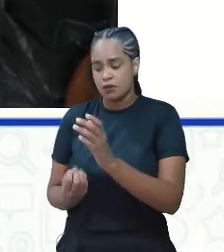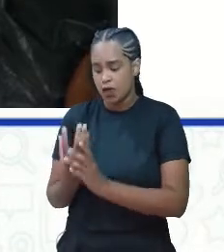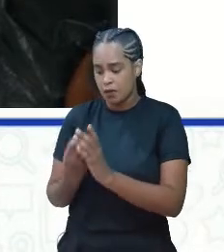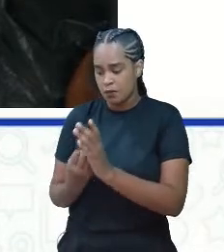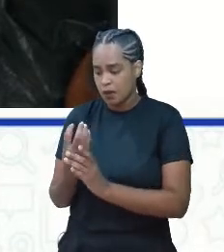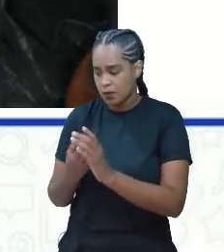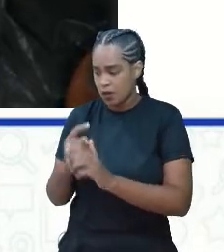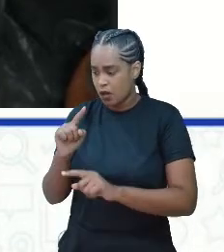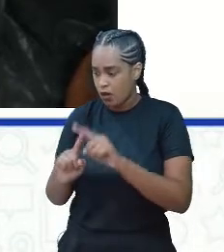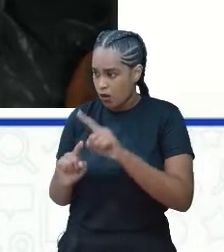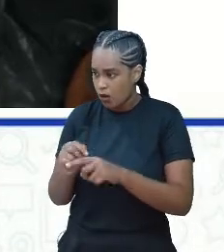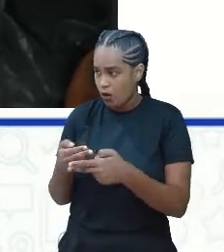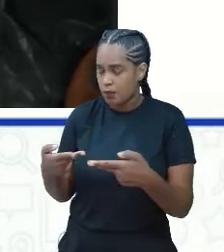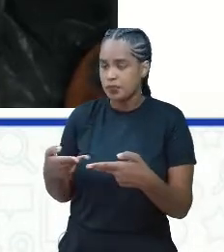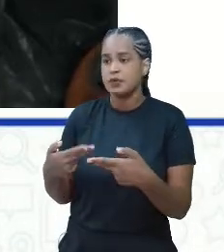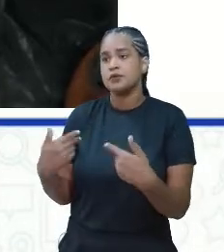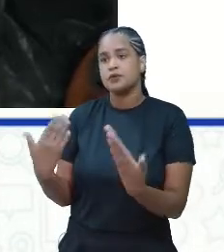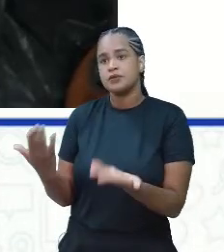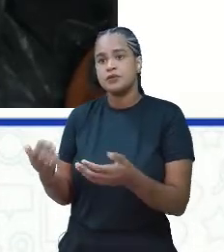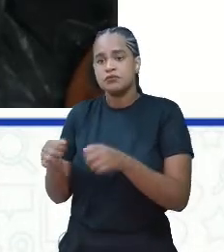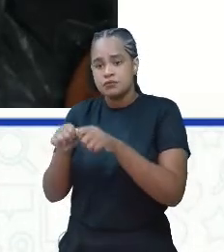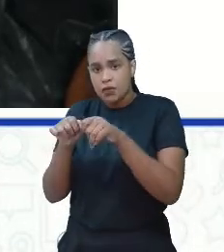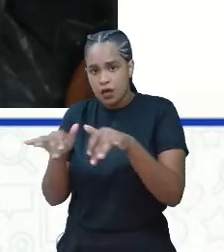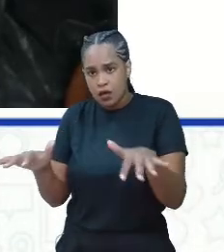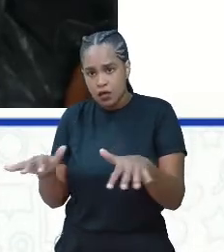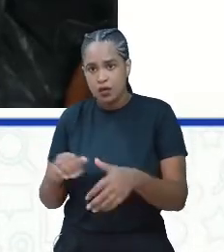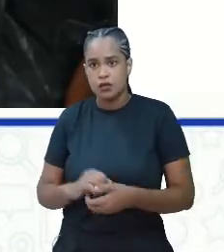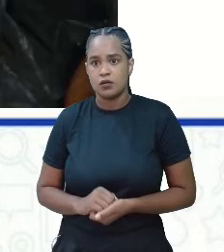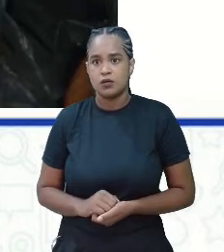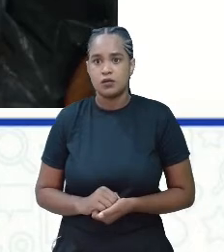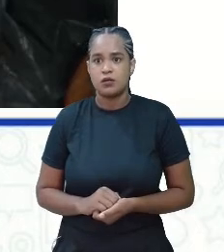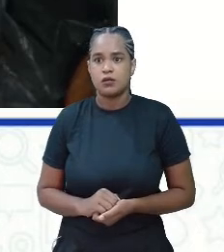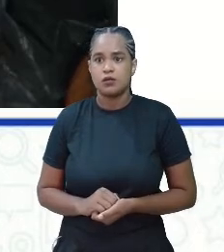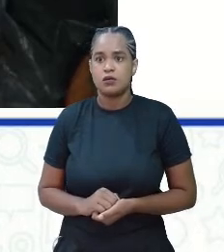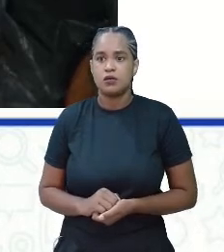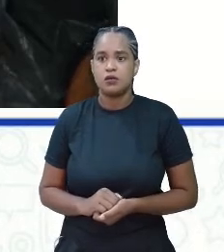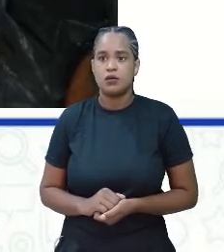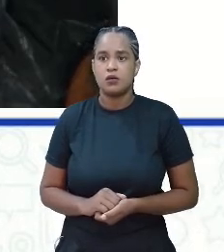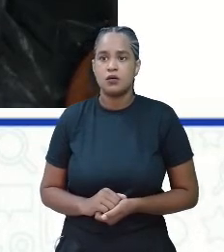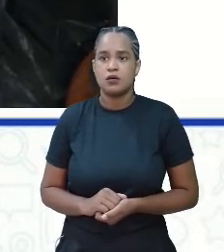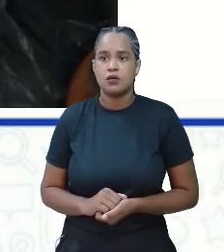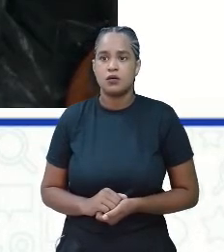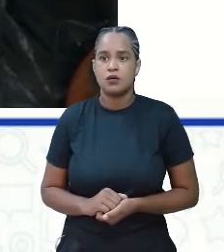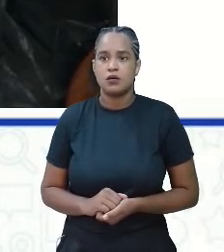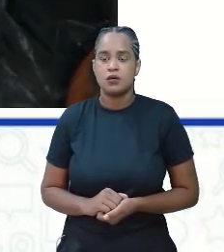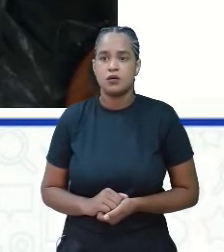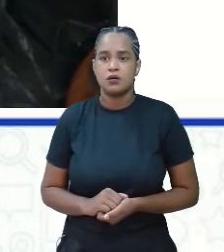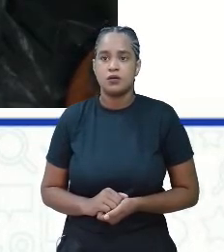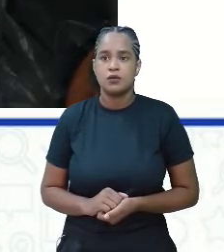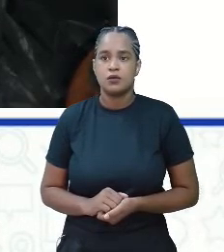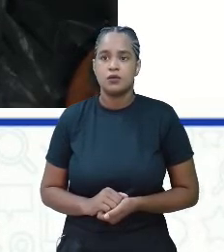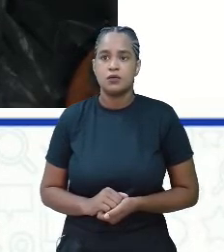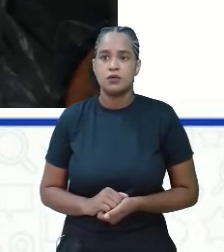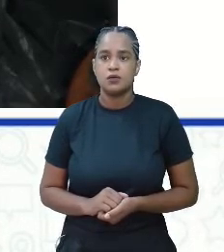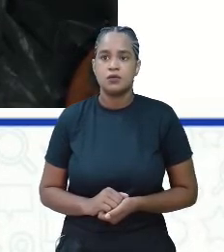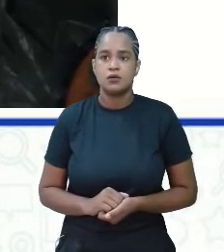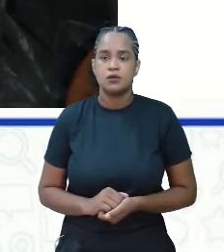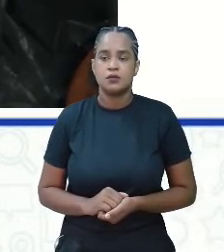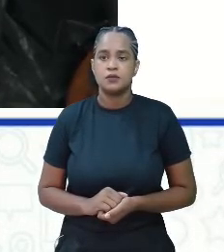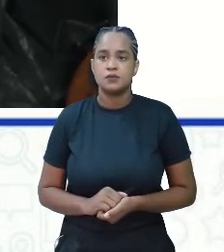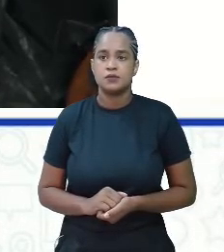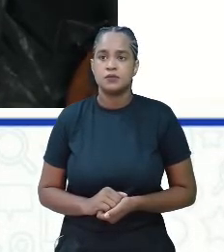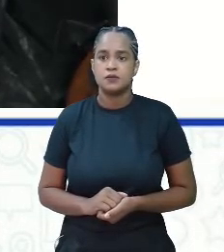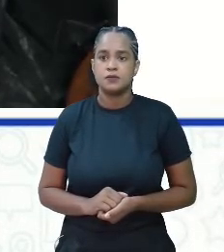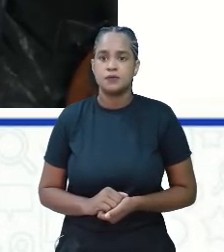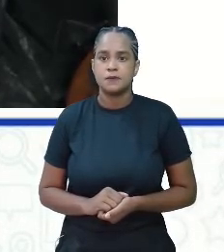E juntou o nome lute com o sufixo francês o nome luto italiano com